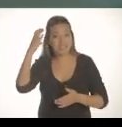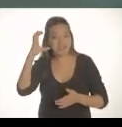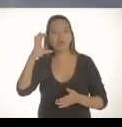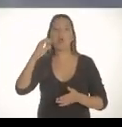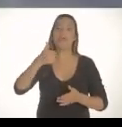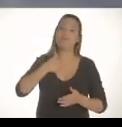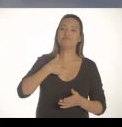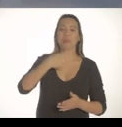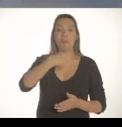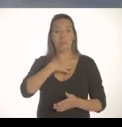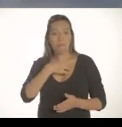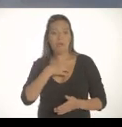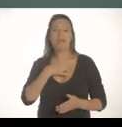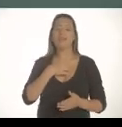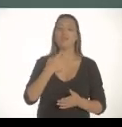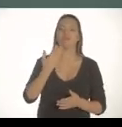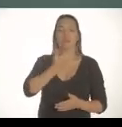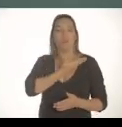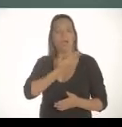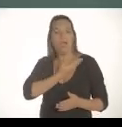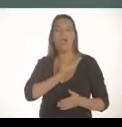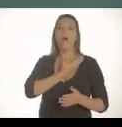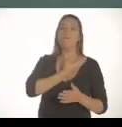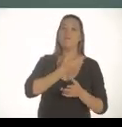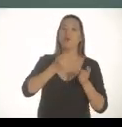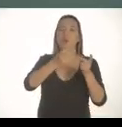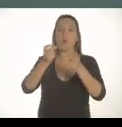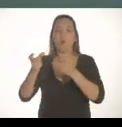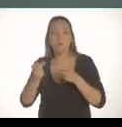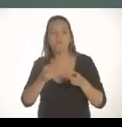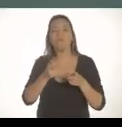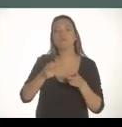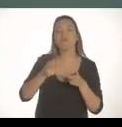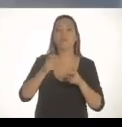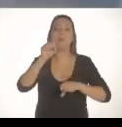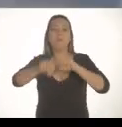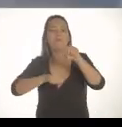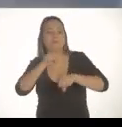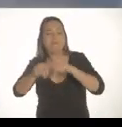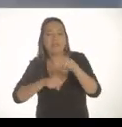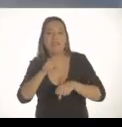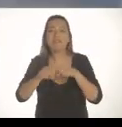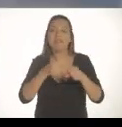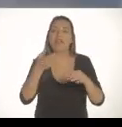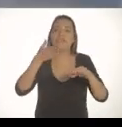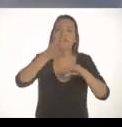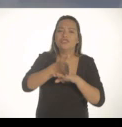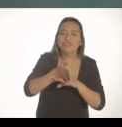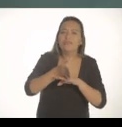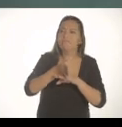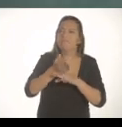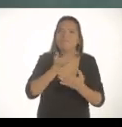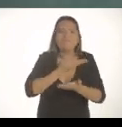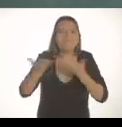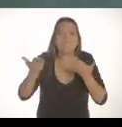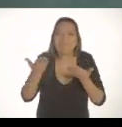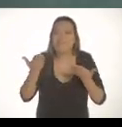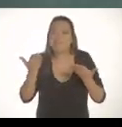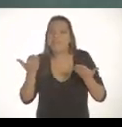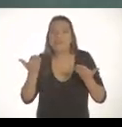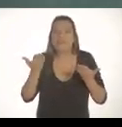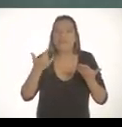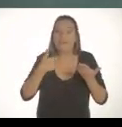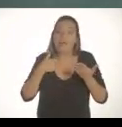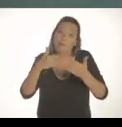Lago, a gente se perdeu em Niterói. Aí a gente parou numa lanchonete pra comer um sanduíche. E aí eu fui pedir informação. E fui pedir informação